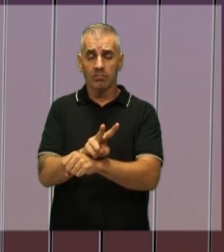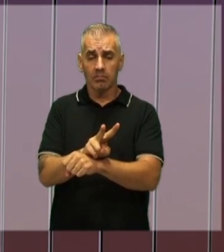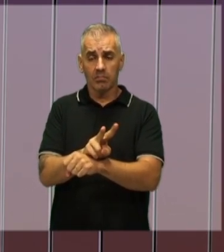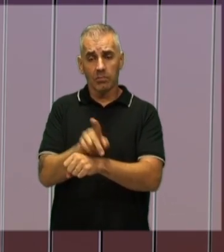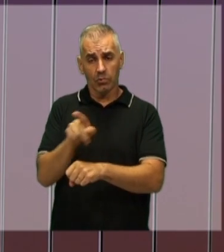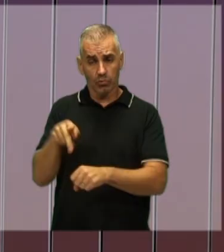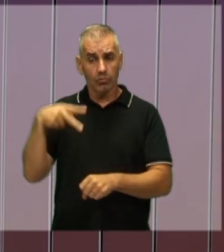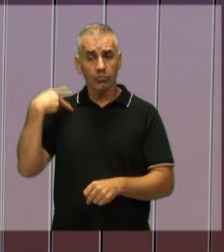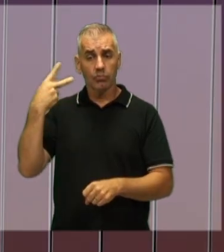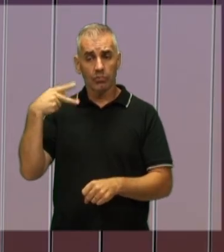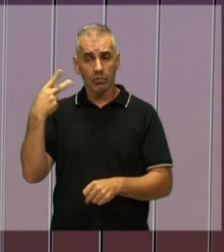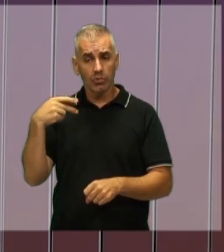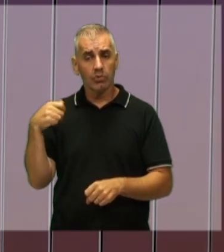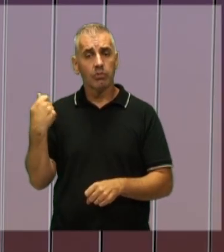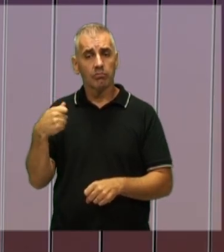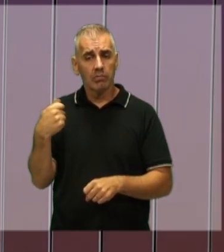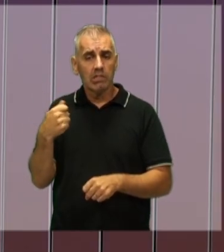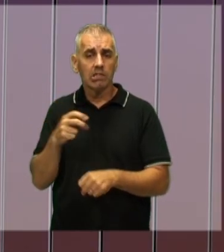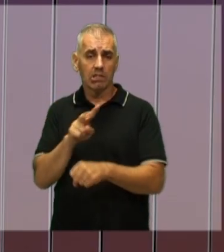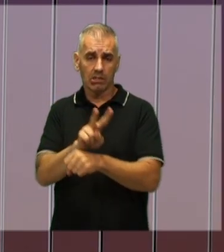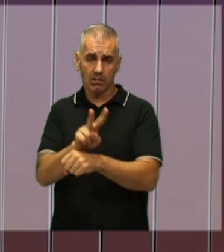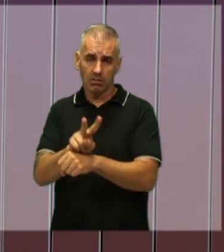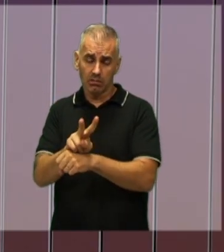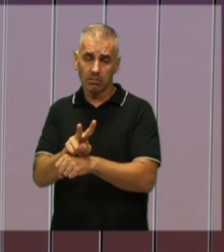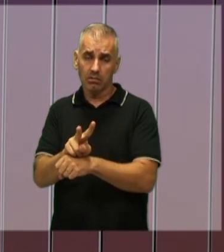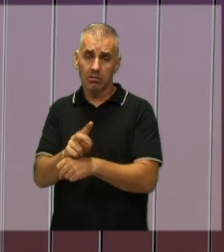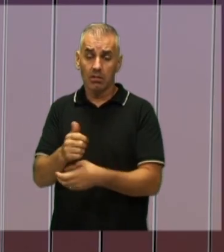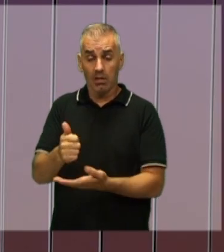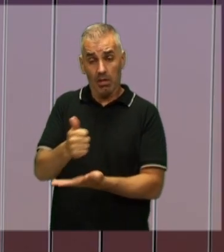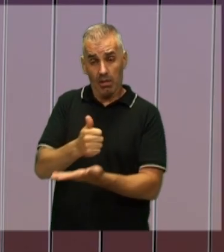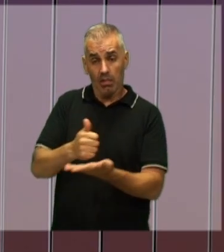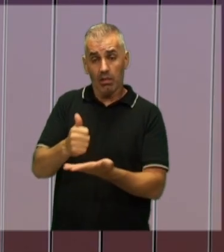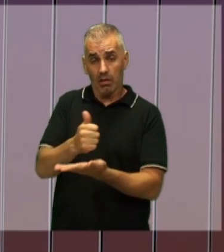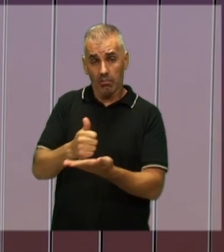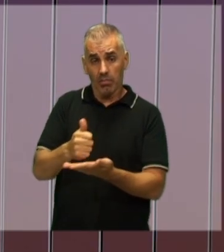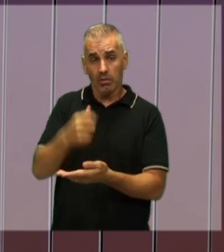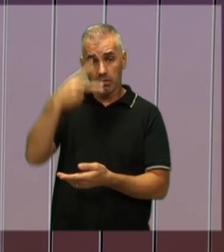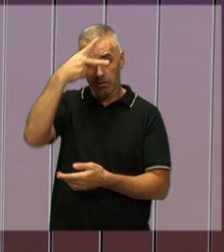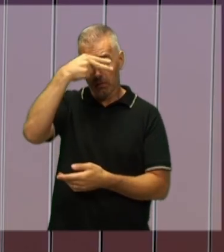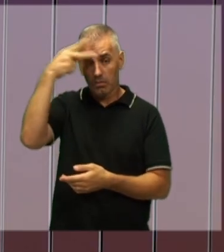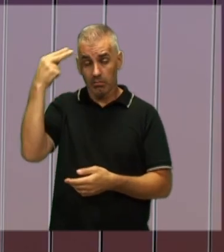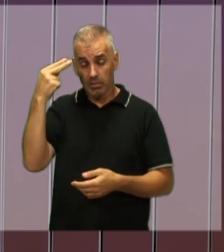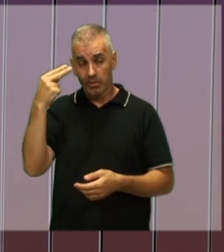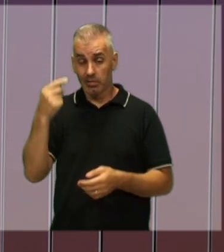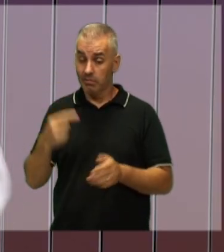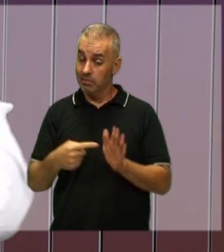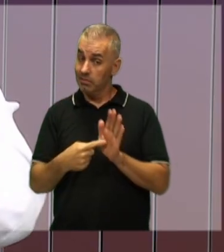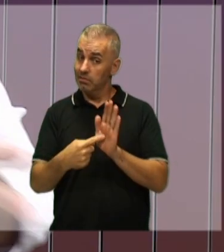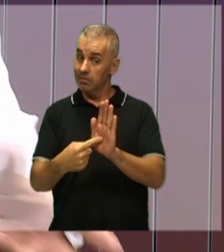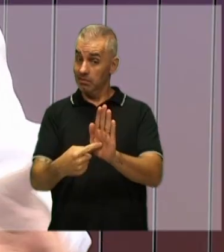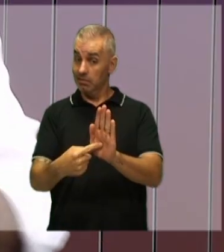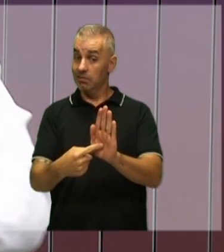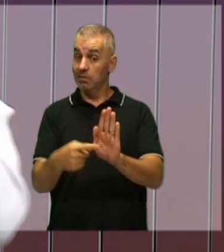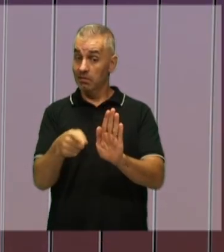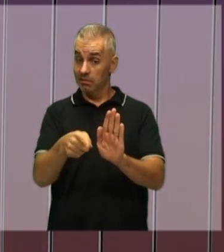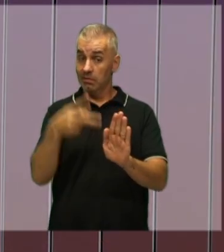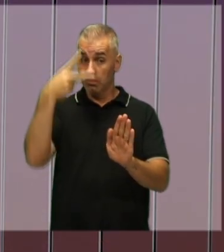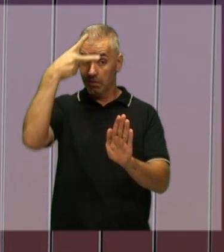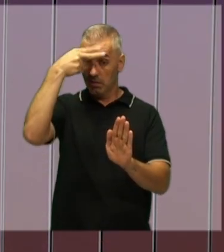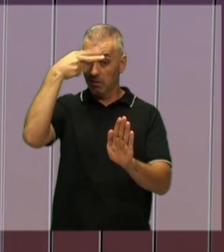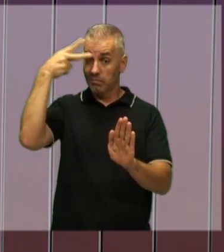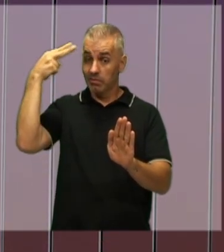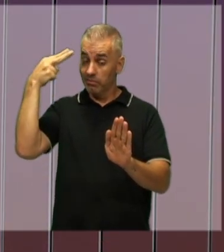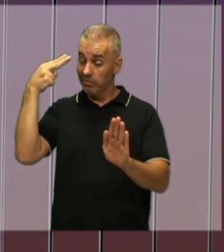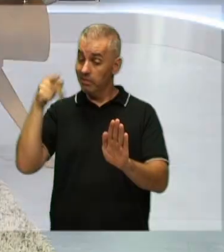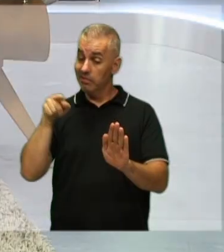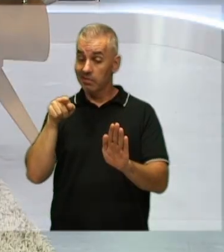é fiscalizar. Por mais que eu seja da base, eu tenho que, no mínimo, o prefeito aqui. Alguém me chamou aqui, eu passei aqui e vi que